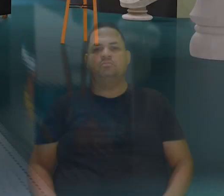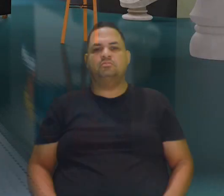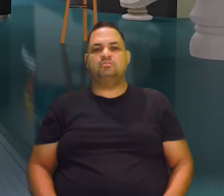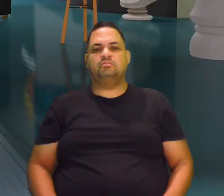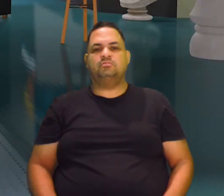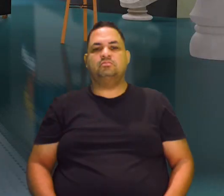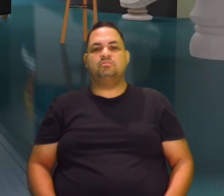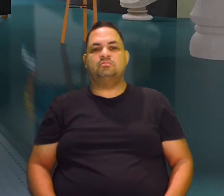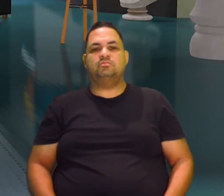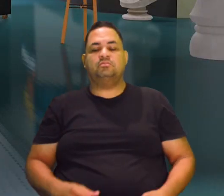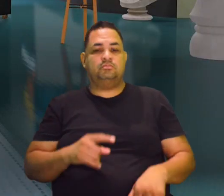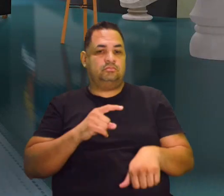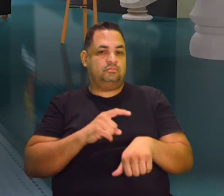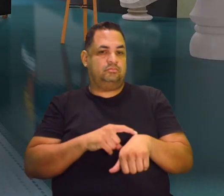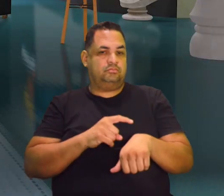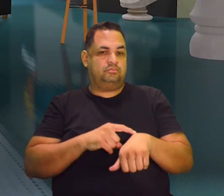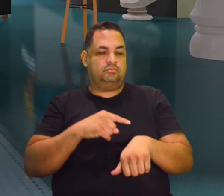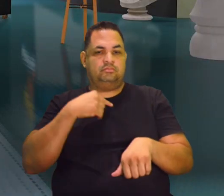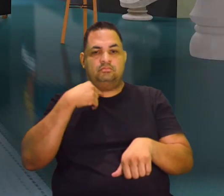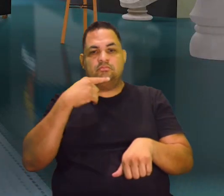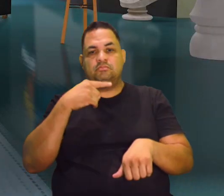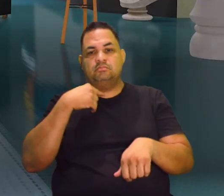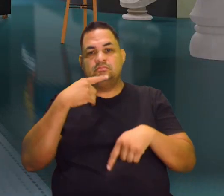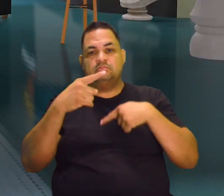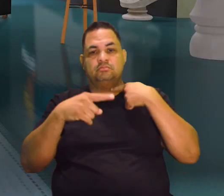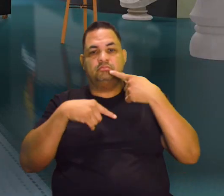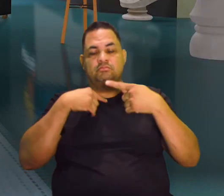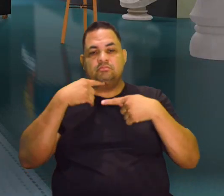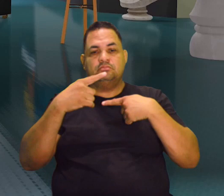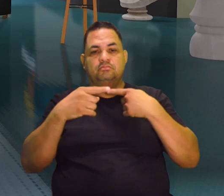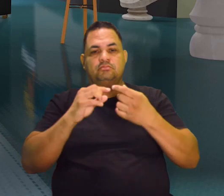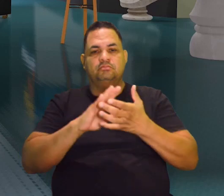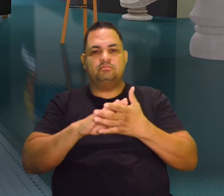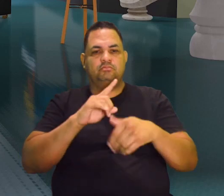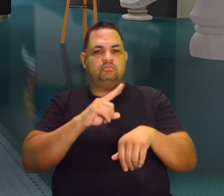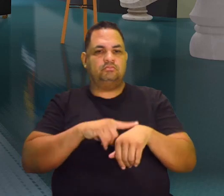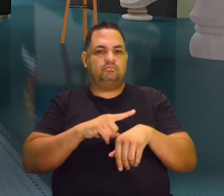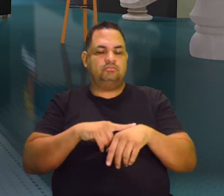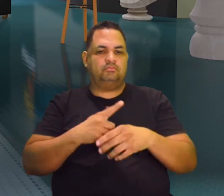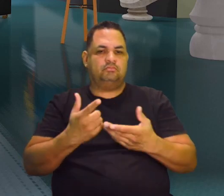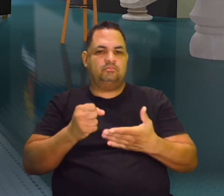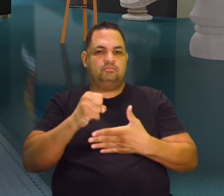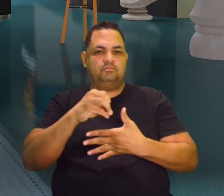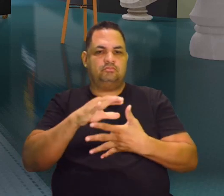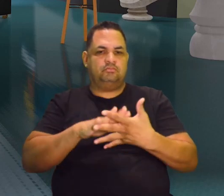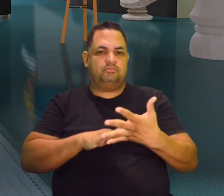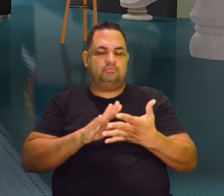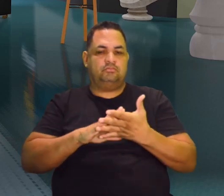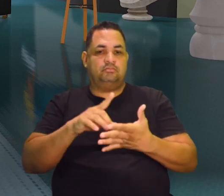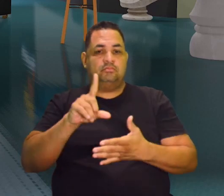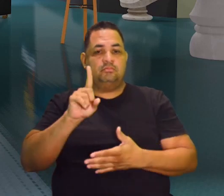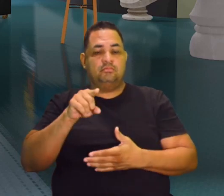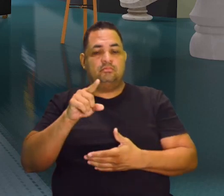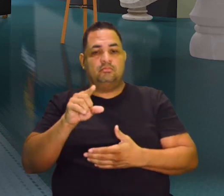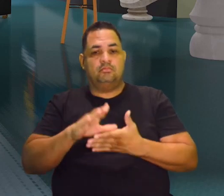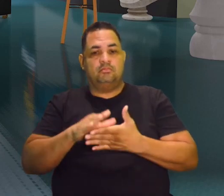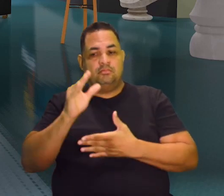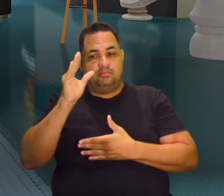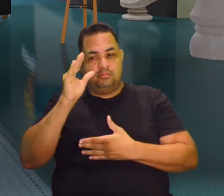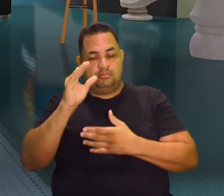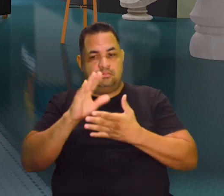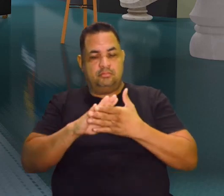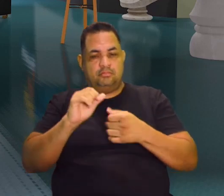Muito bem, no momento de tirar dúvida, estudante, no momento dessas atividades, é interessante que vocês façam